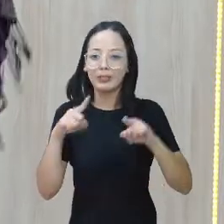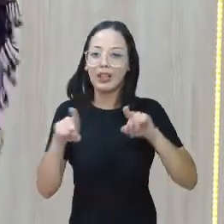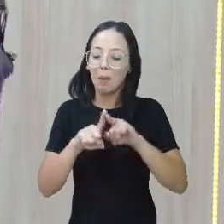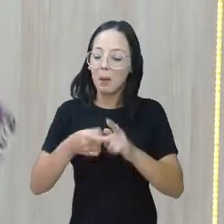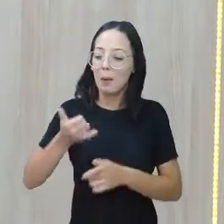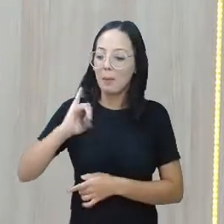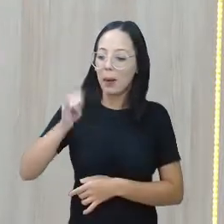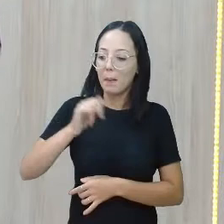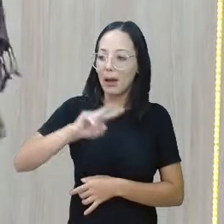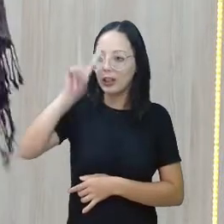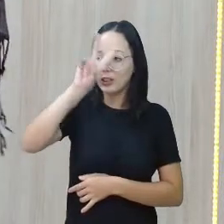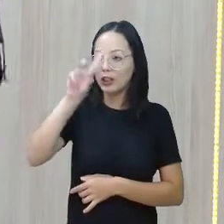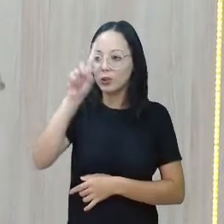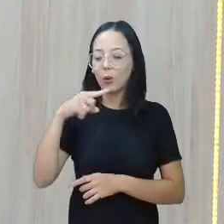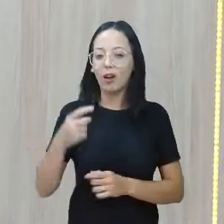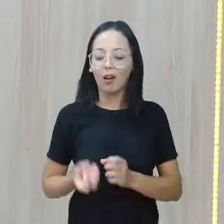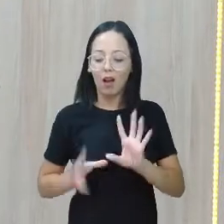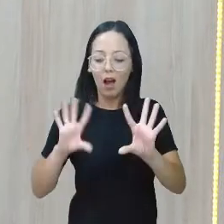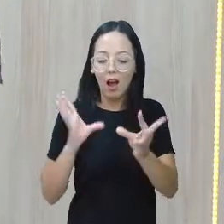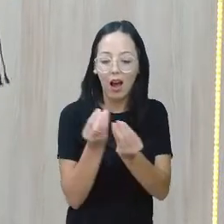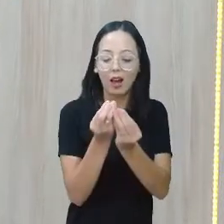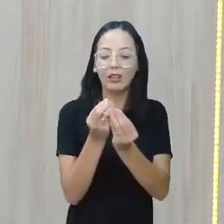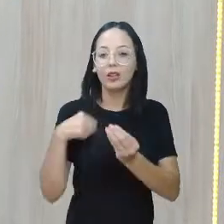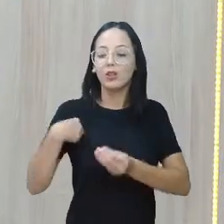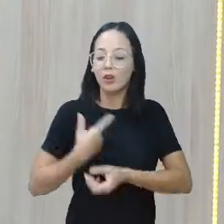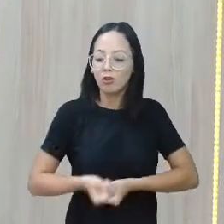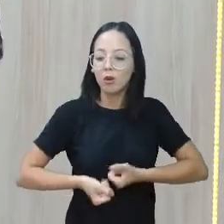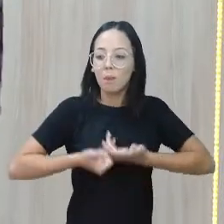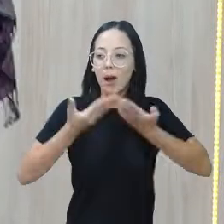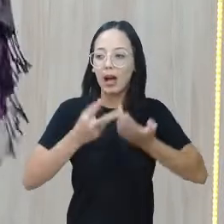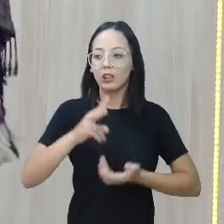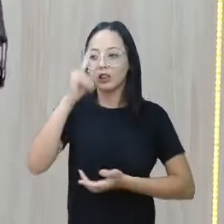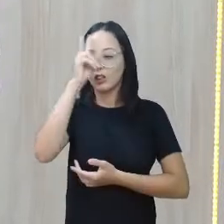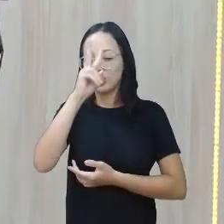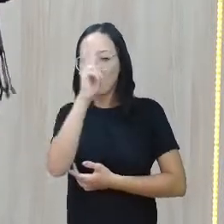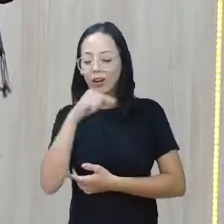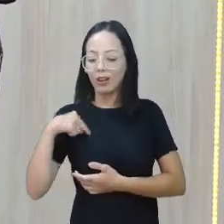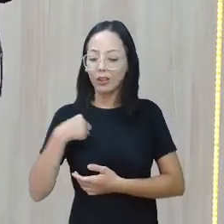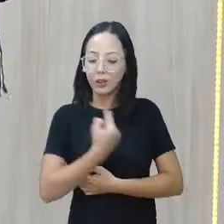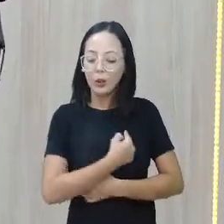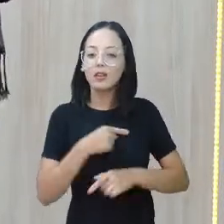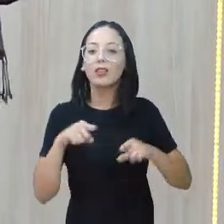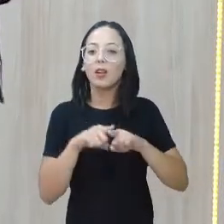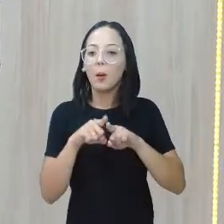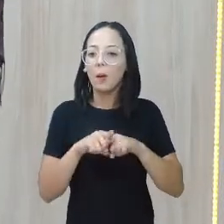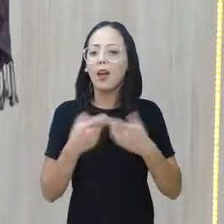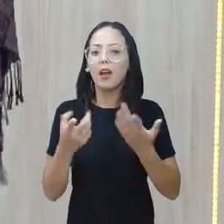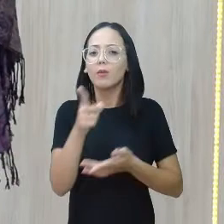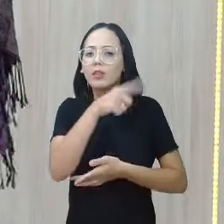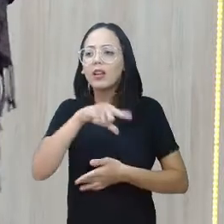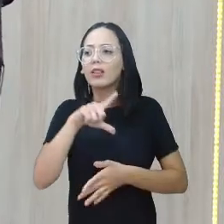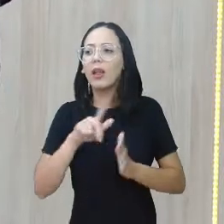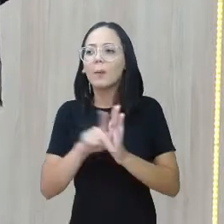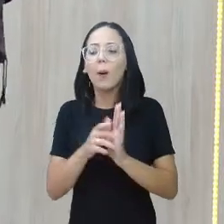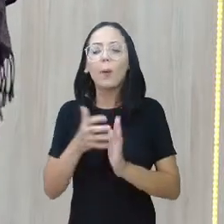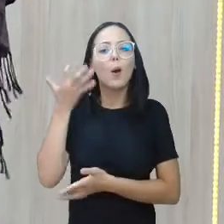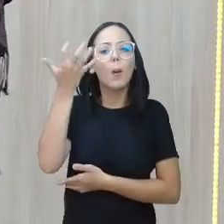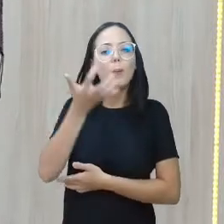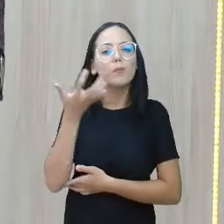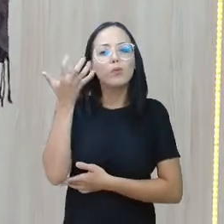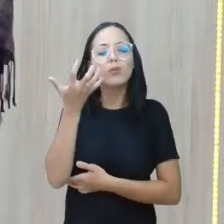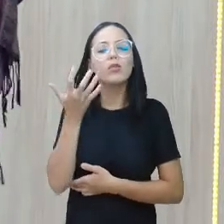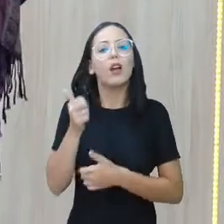conta a história. Através da arte a gente conta a história do nosso país. A gente conta a nossa história. Quem aqui não tem uma linha musical